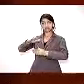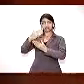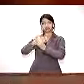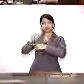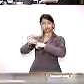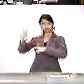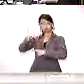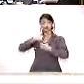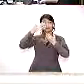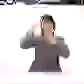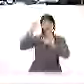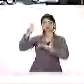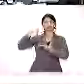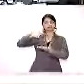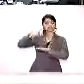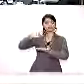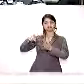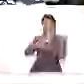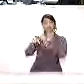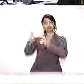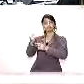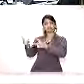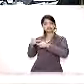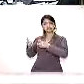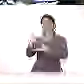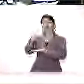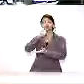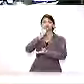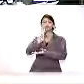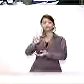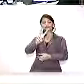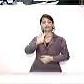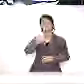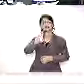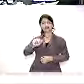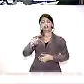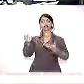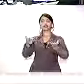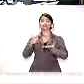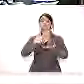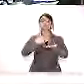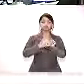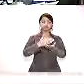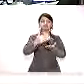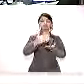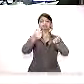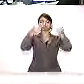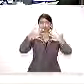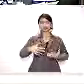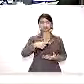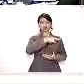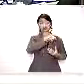participação da Senhora procuradora da Fazenda D Vera wolfe bava Moreira e passo a relatar os